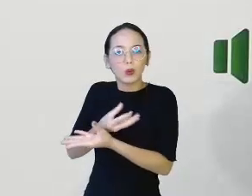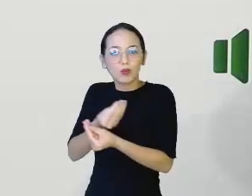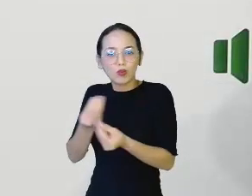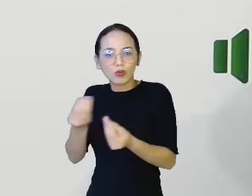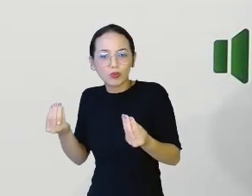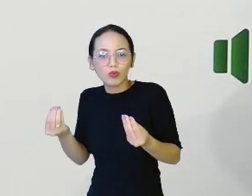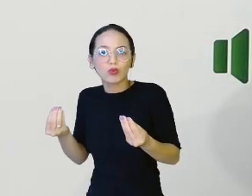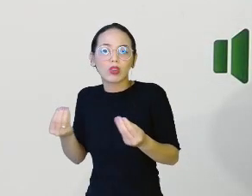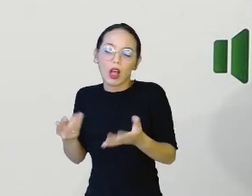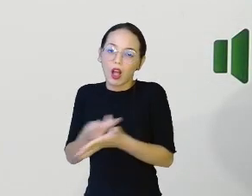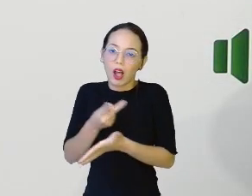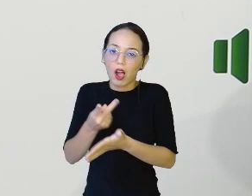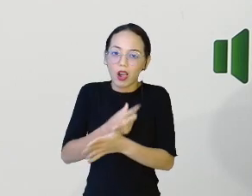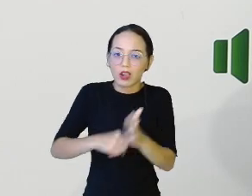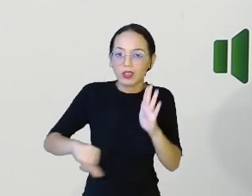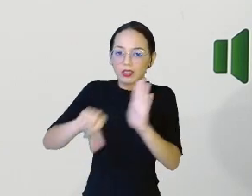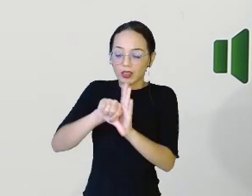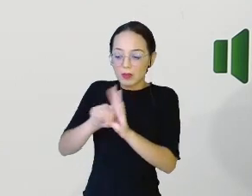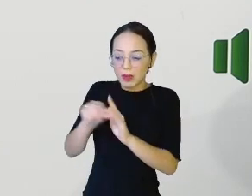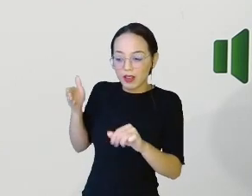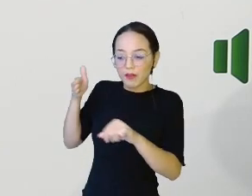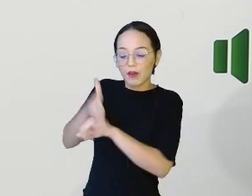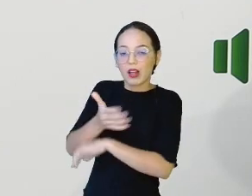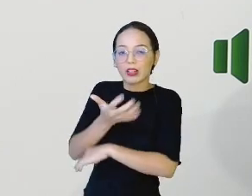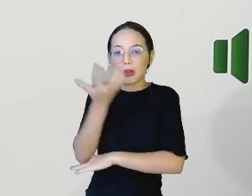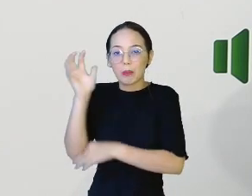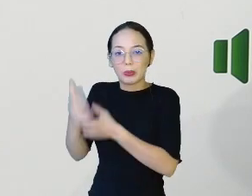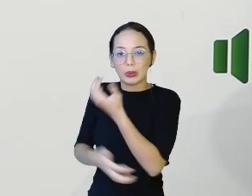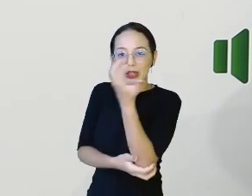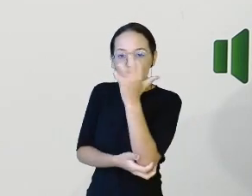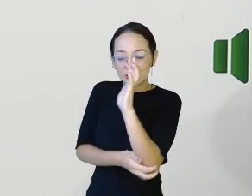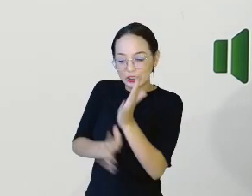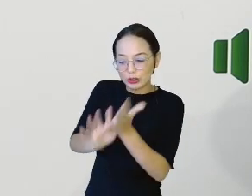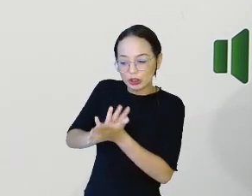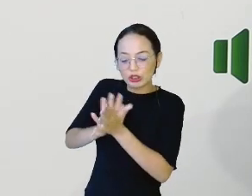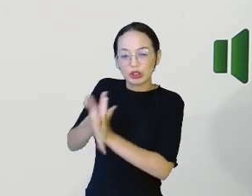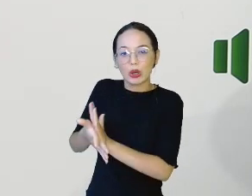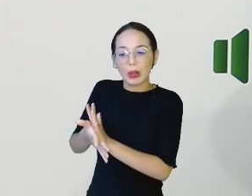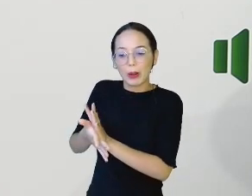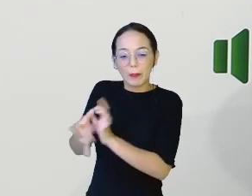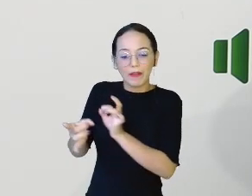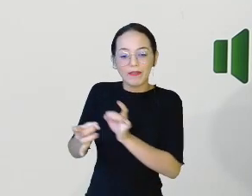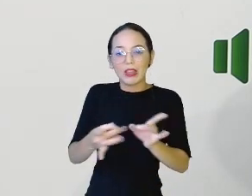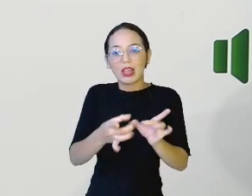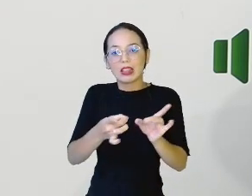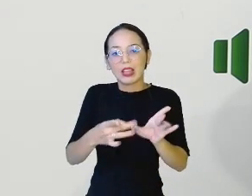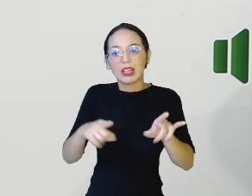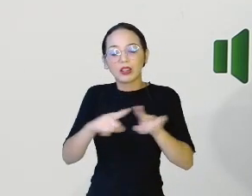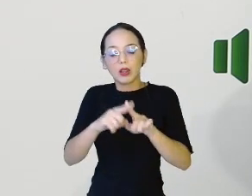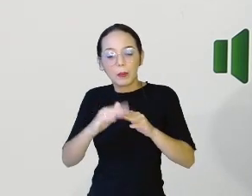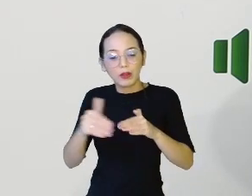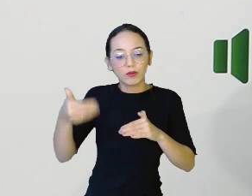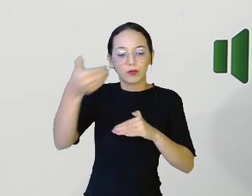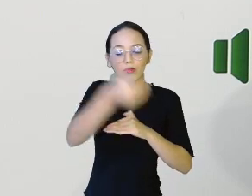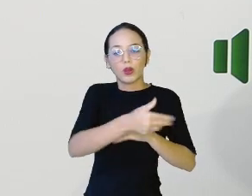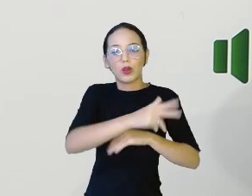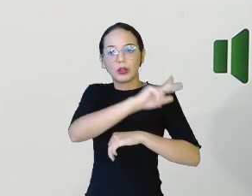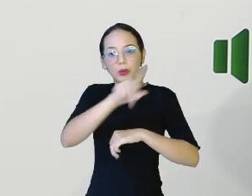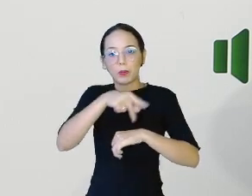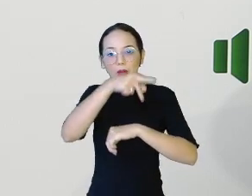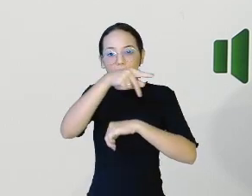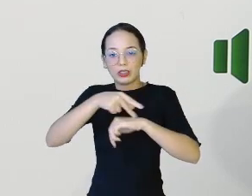né, ilegais invadem a floresta, destroem ali para vender também, muitas vezes para fora do país,